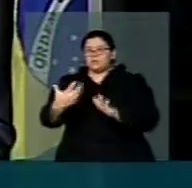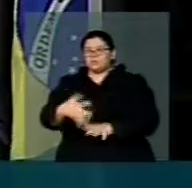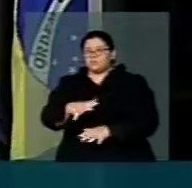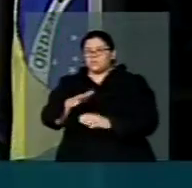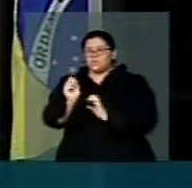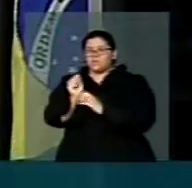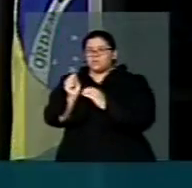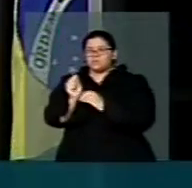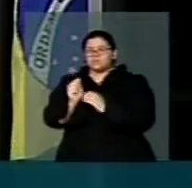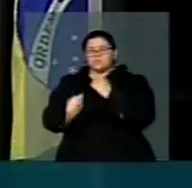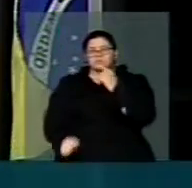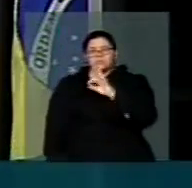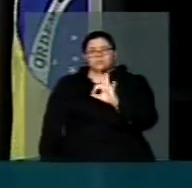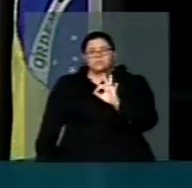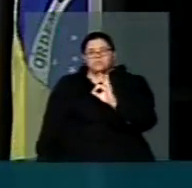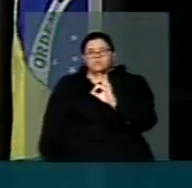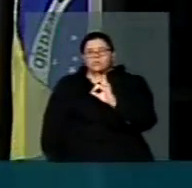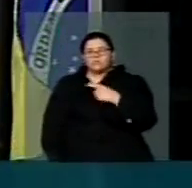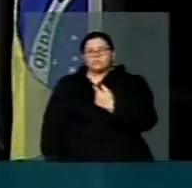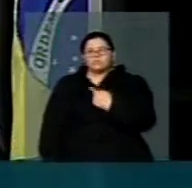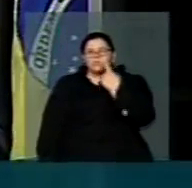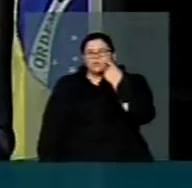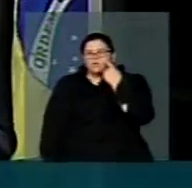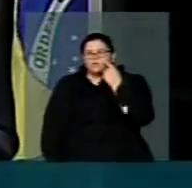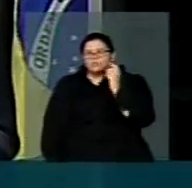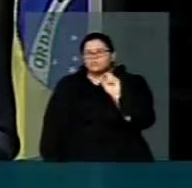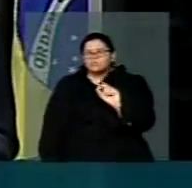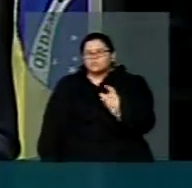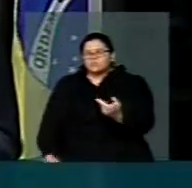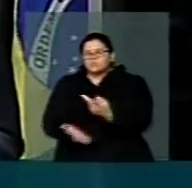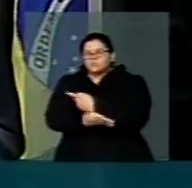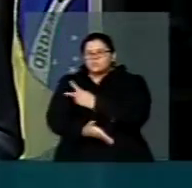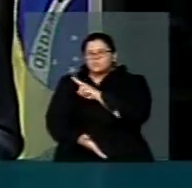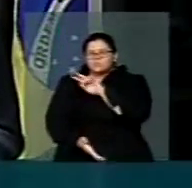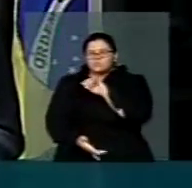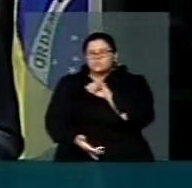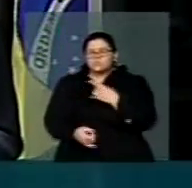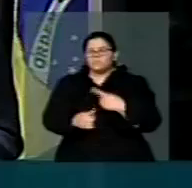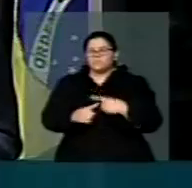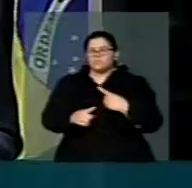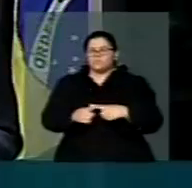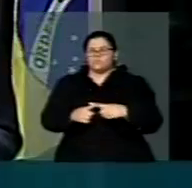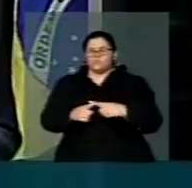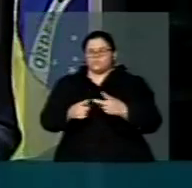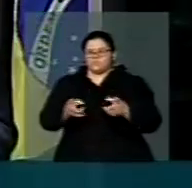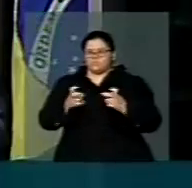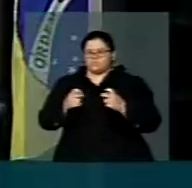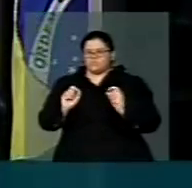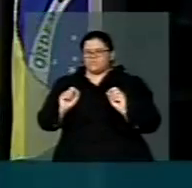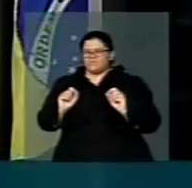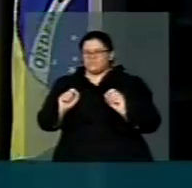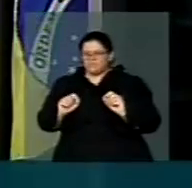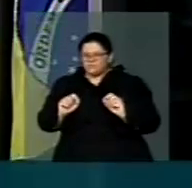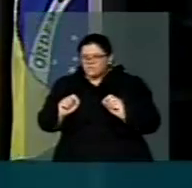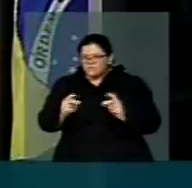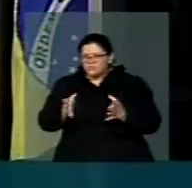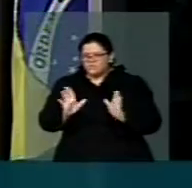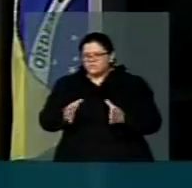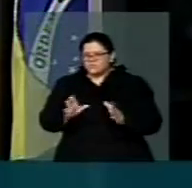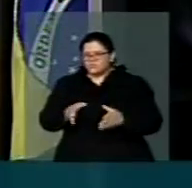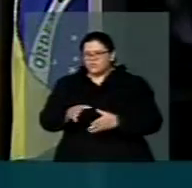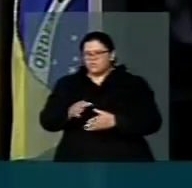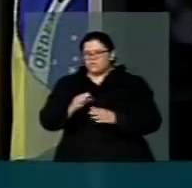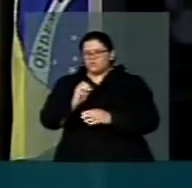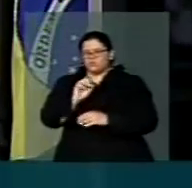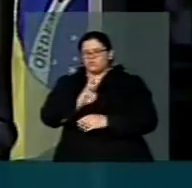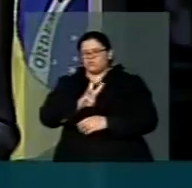Todos nós aguardemos o que vem desse encontro. Pelo que aqui nós vemos, pelo que aqui é posto no